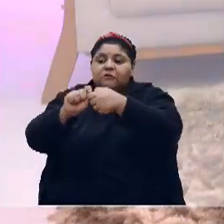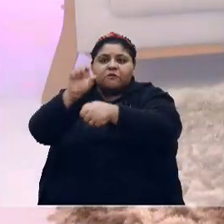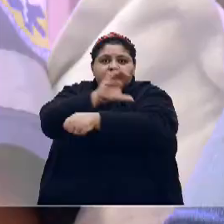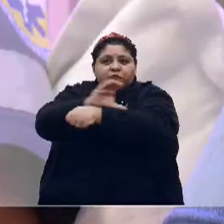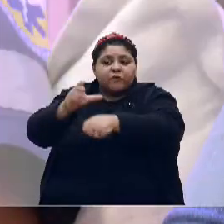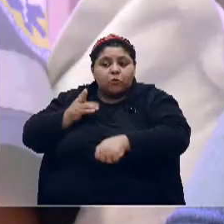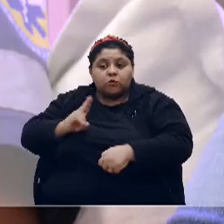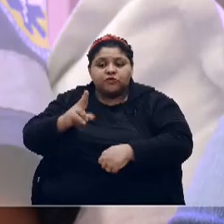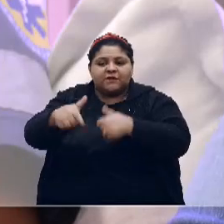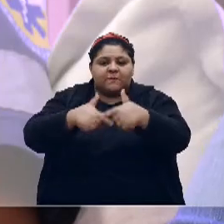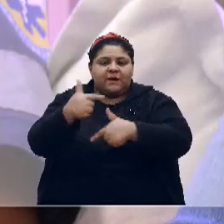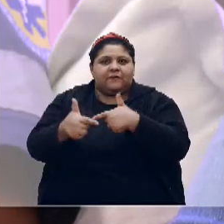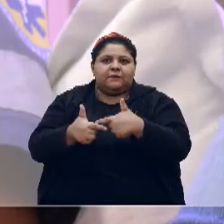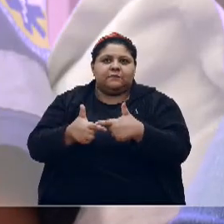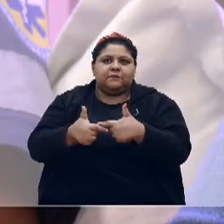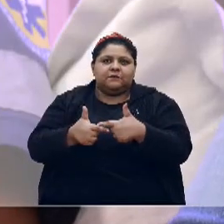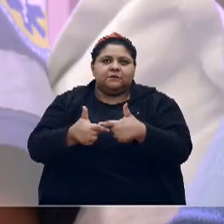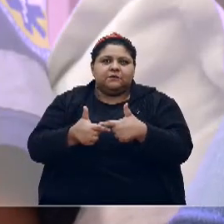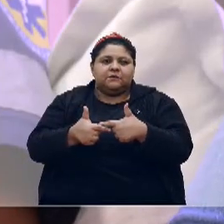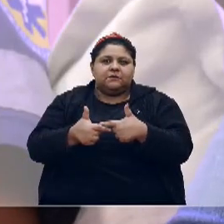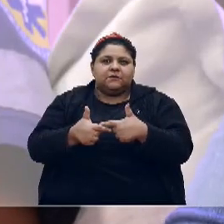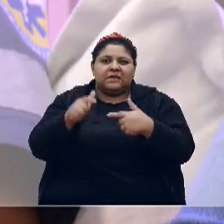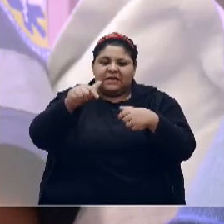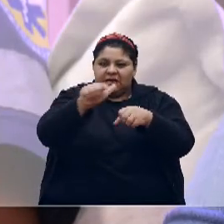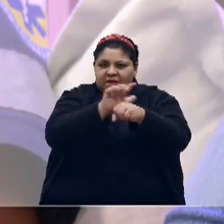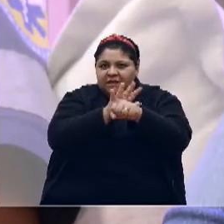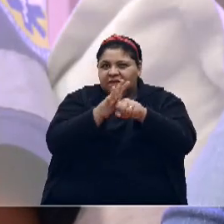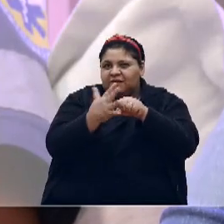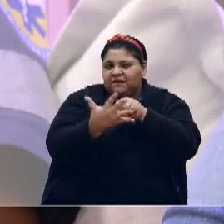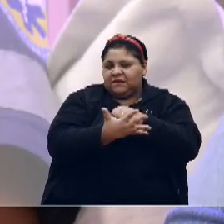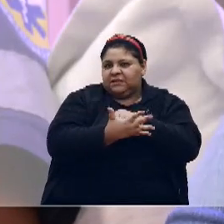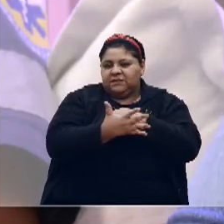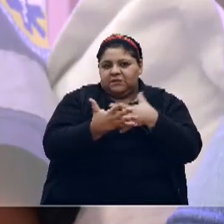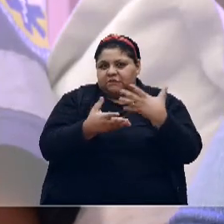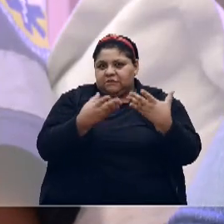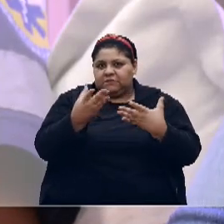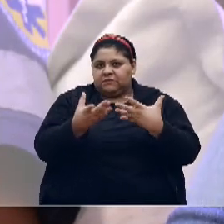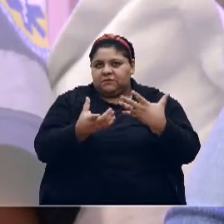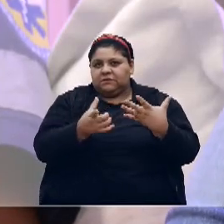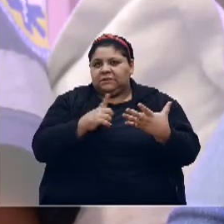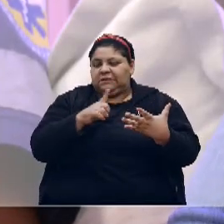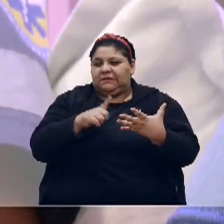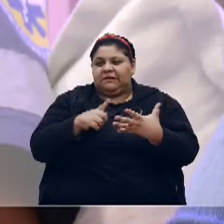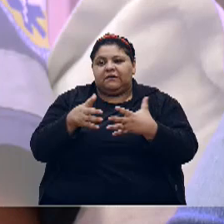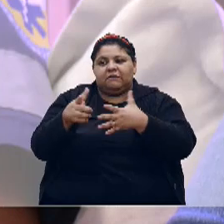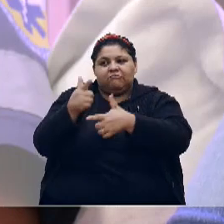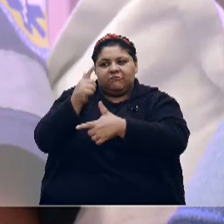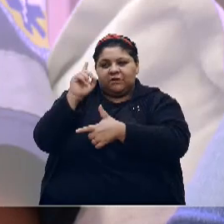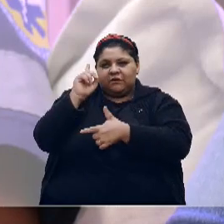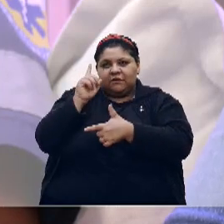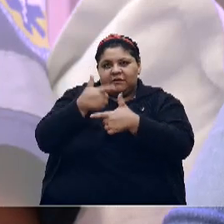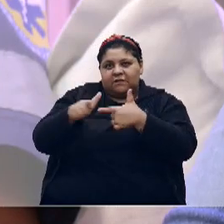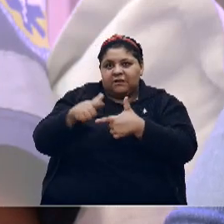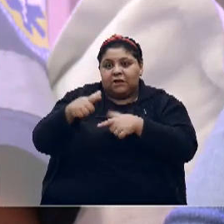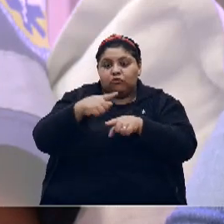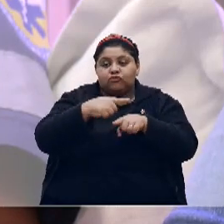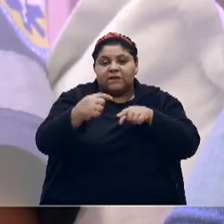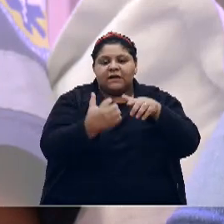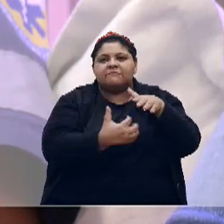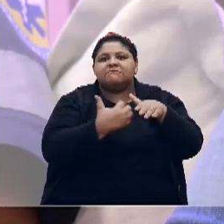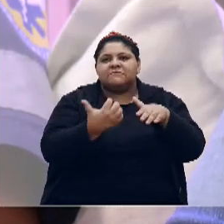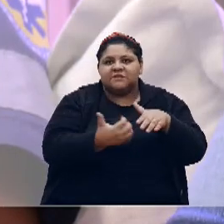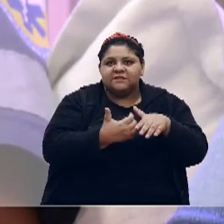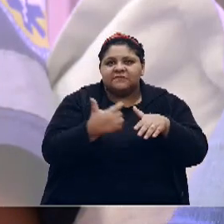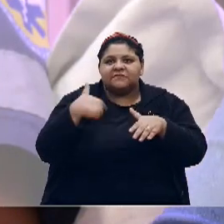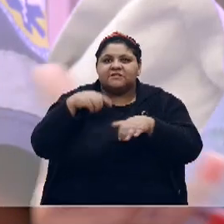continuei trabalhando lá. E aí, ali na pandemia, deu todo aquele fuzuê e tal, né? Aí eu saí da empresa. E aí